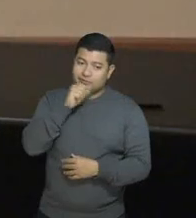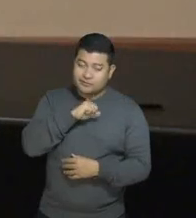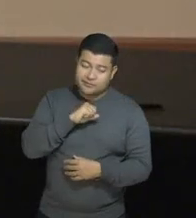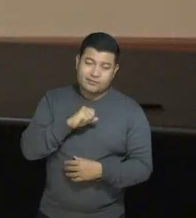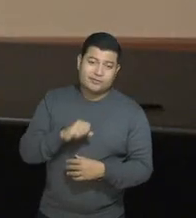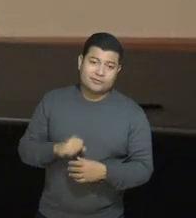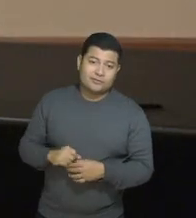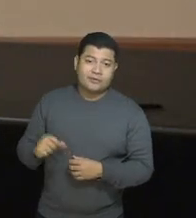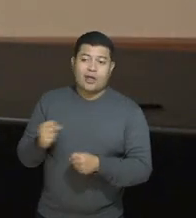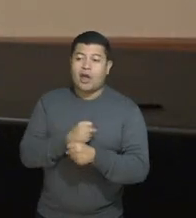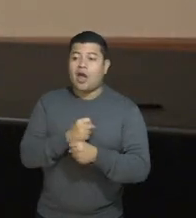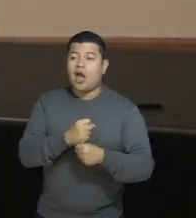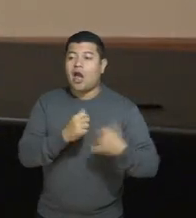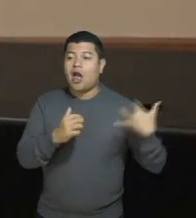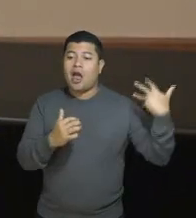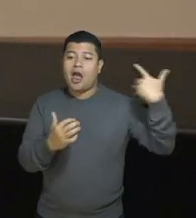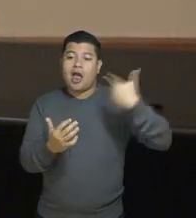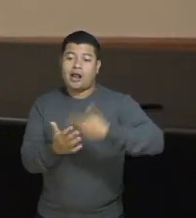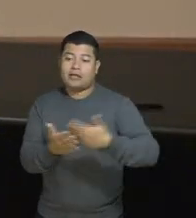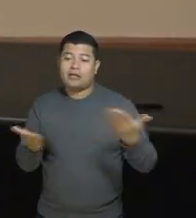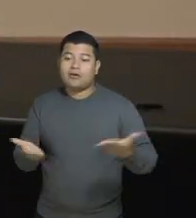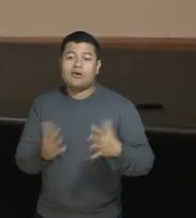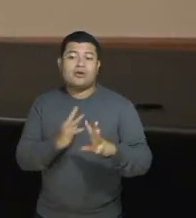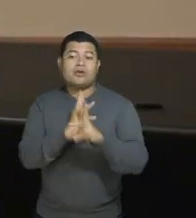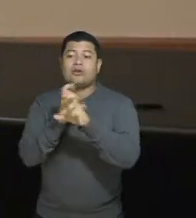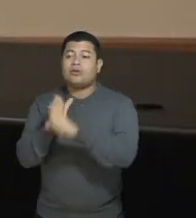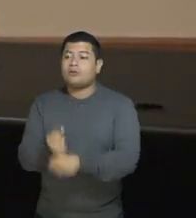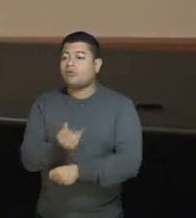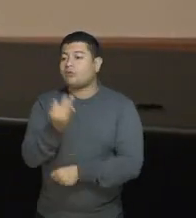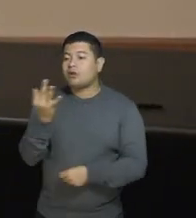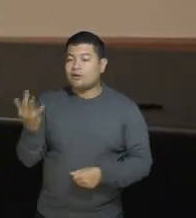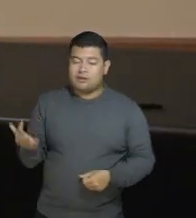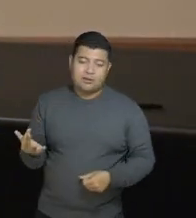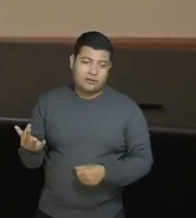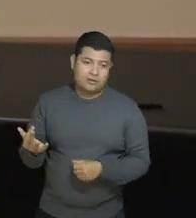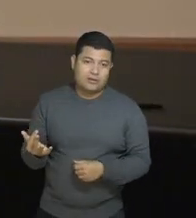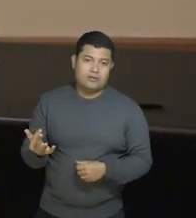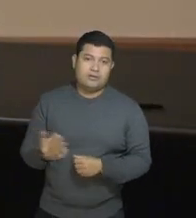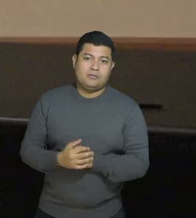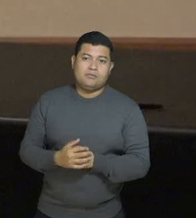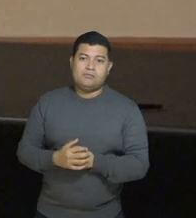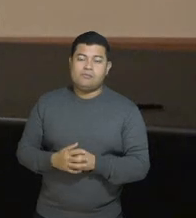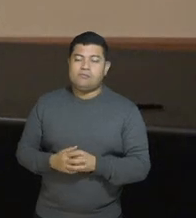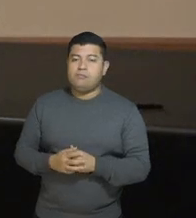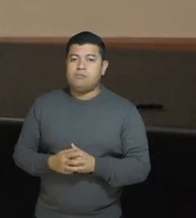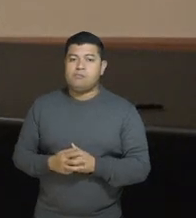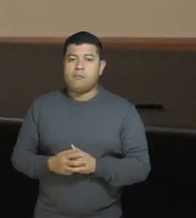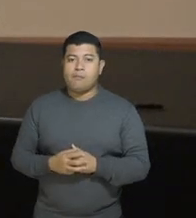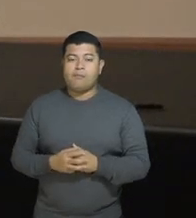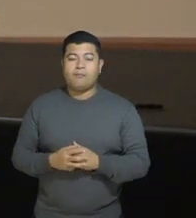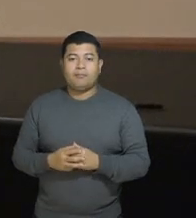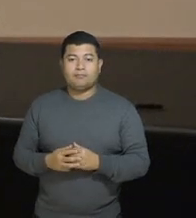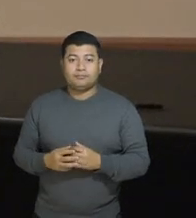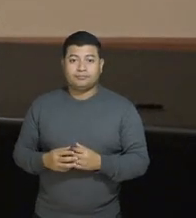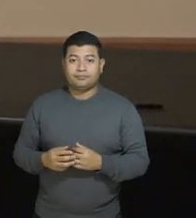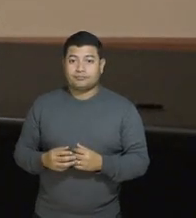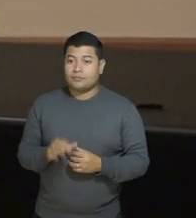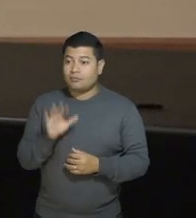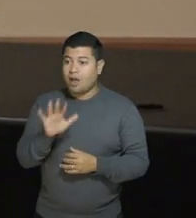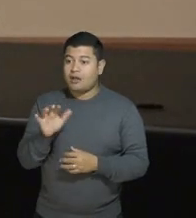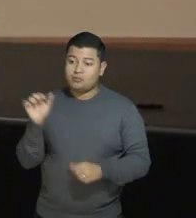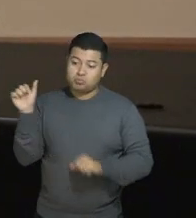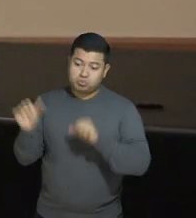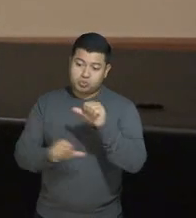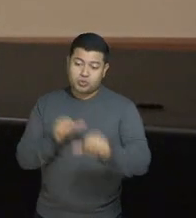desde 2008 da política nacional ou da nossa política do Estado de 2006. E a gente não teve uma